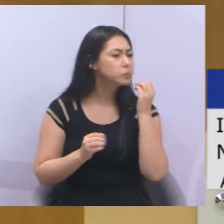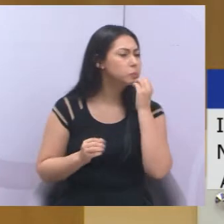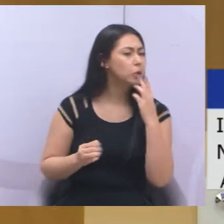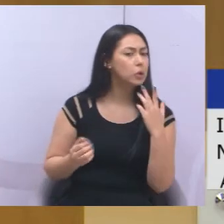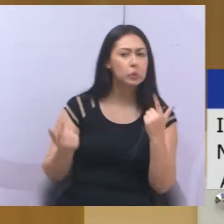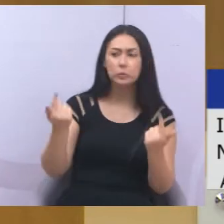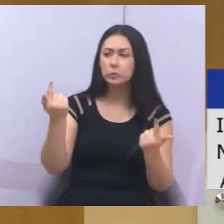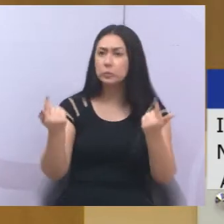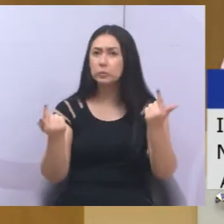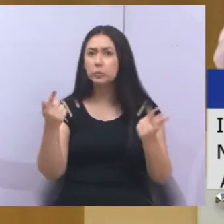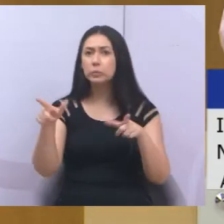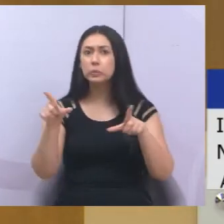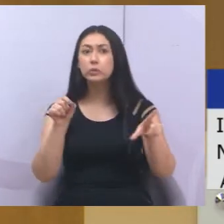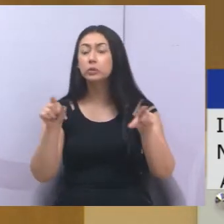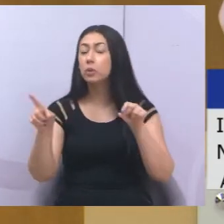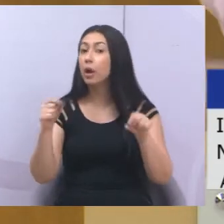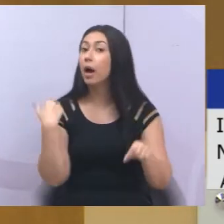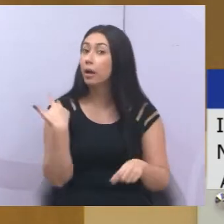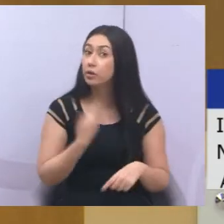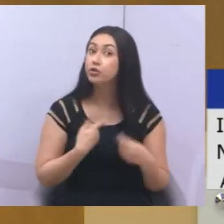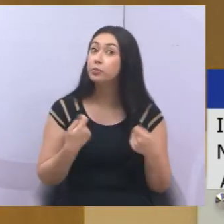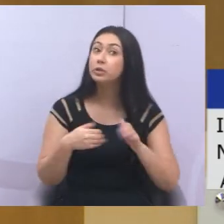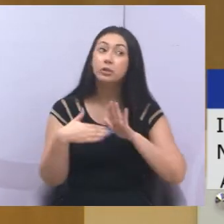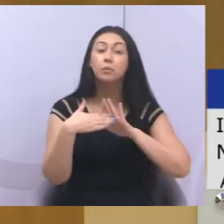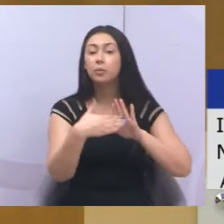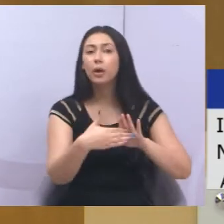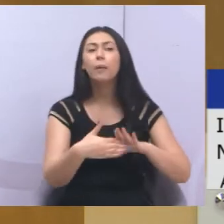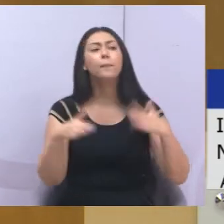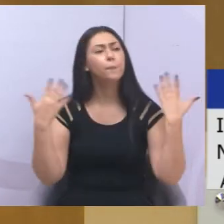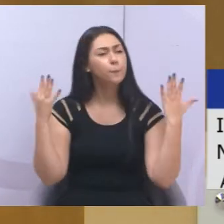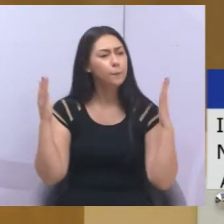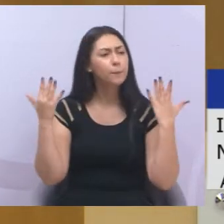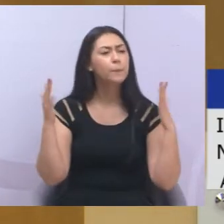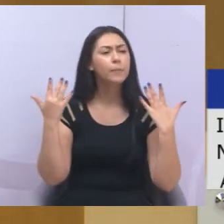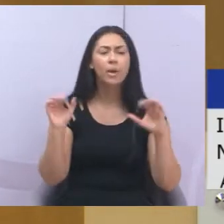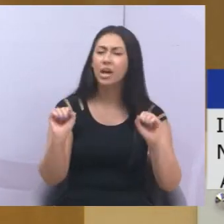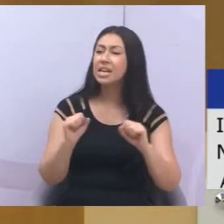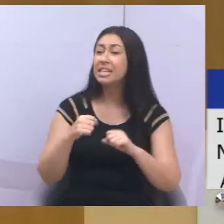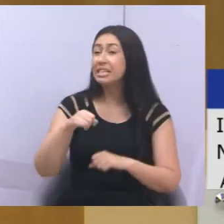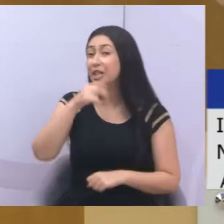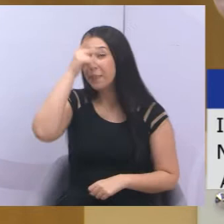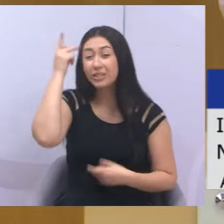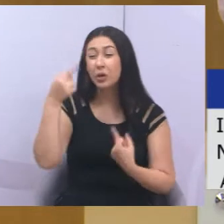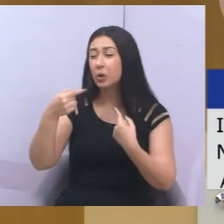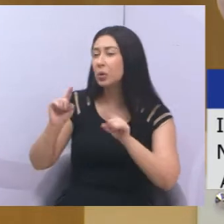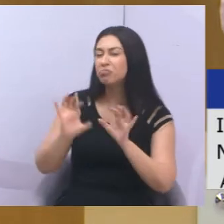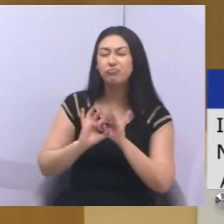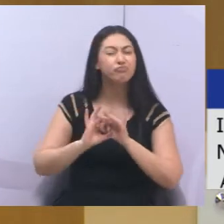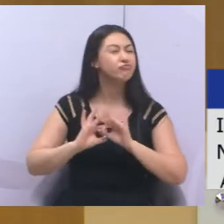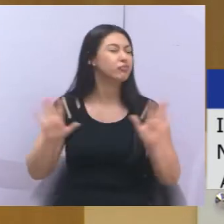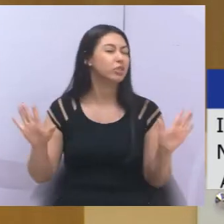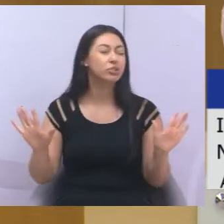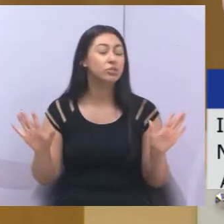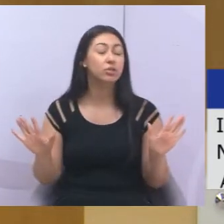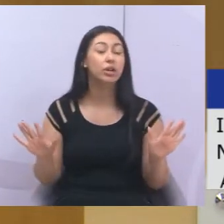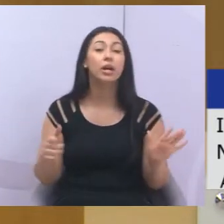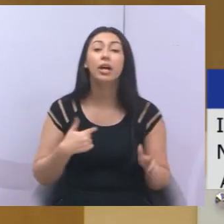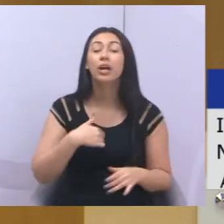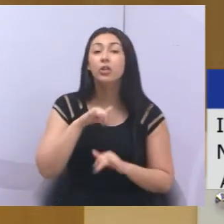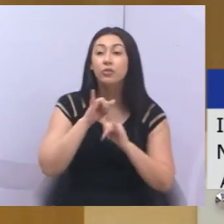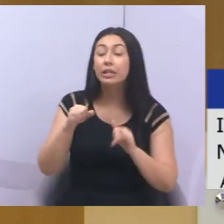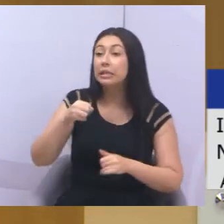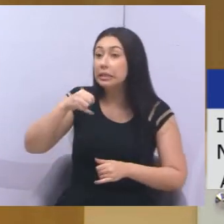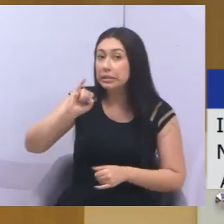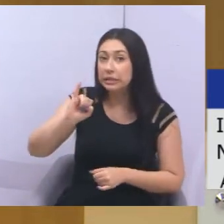tá na hora do bem, bem também ter olhos. Isso aqui, pastor, parabéns. Deixa eu criticar, pastor. Porque eu digo para você de novo. Se estão